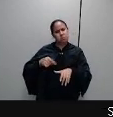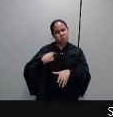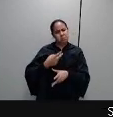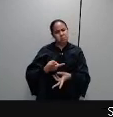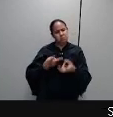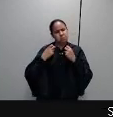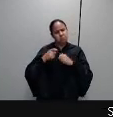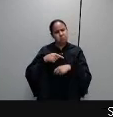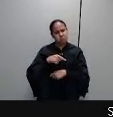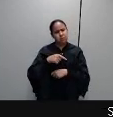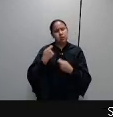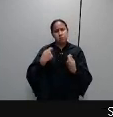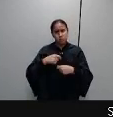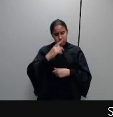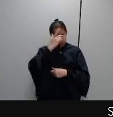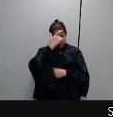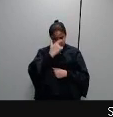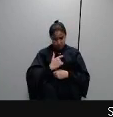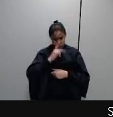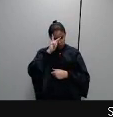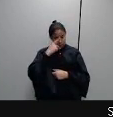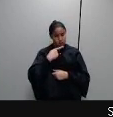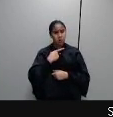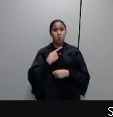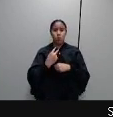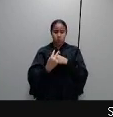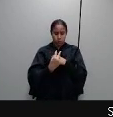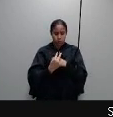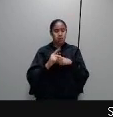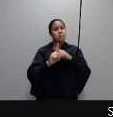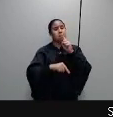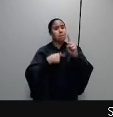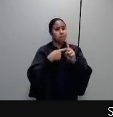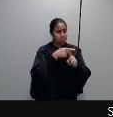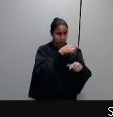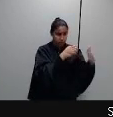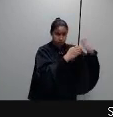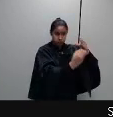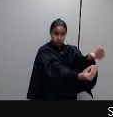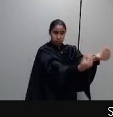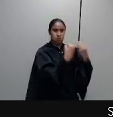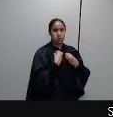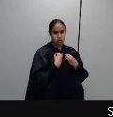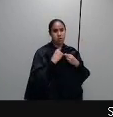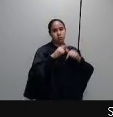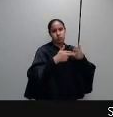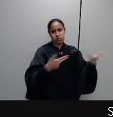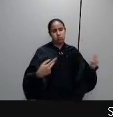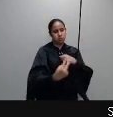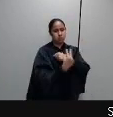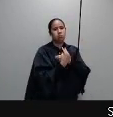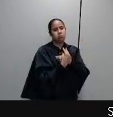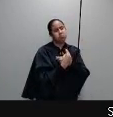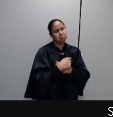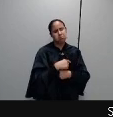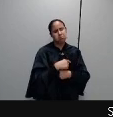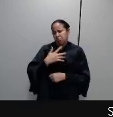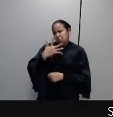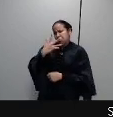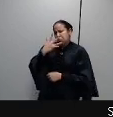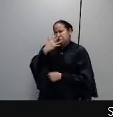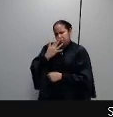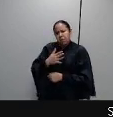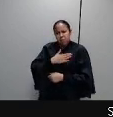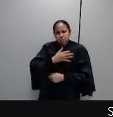do empregador o meu ponto de vista eu acho que deve ter esses